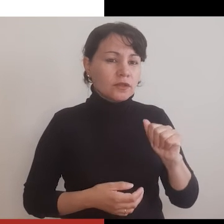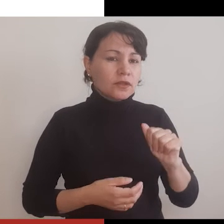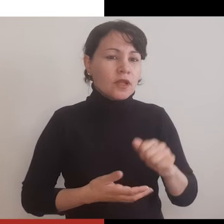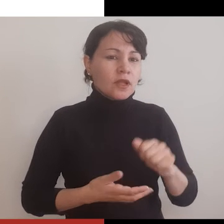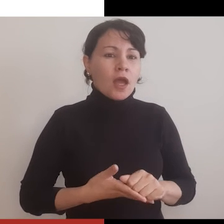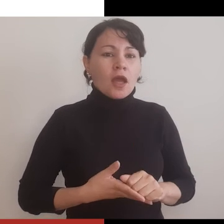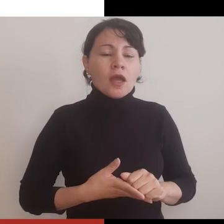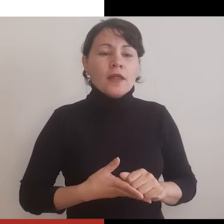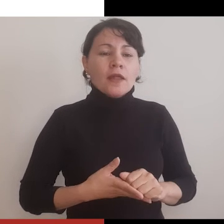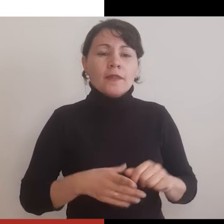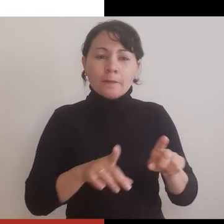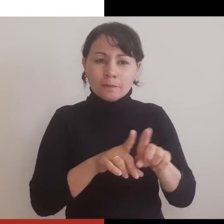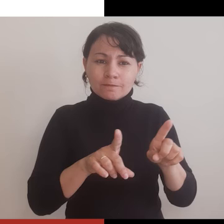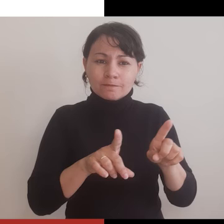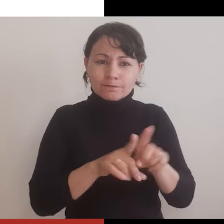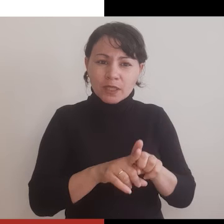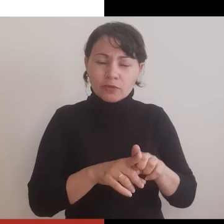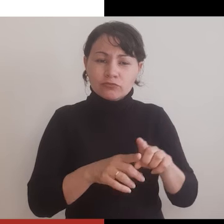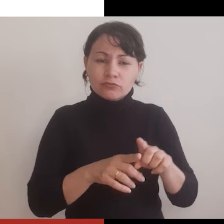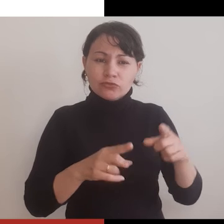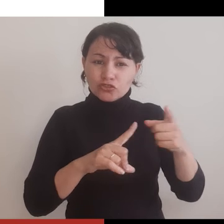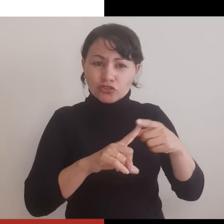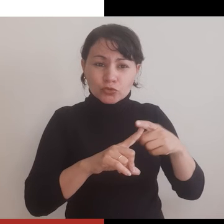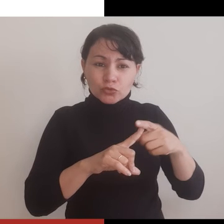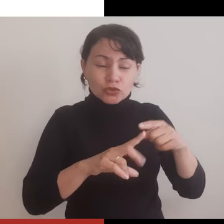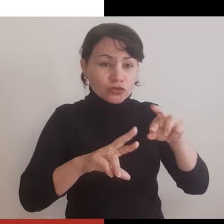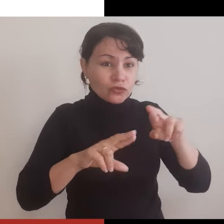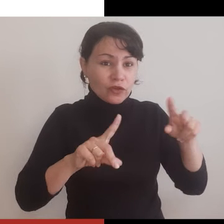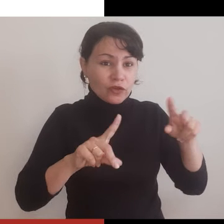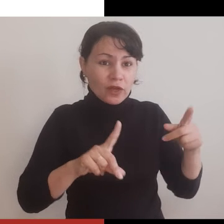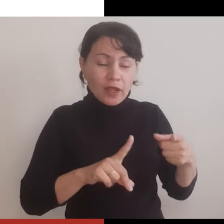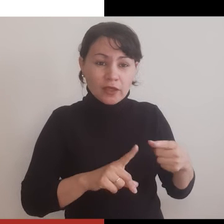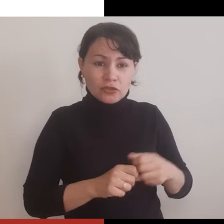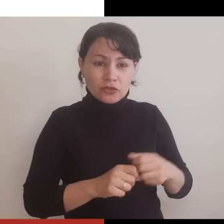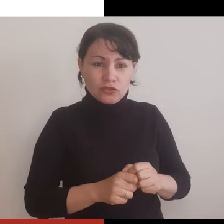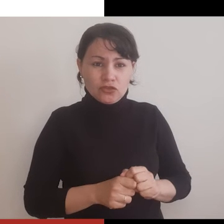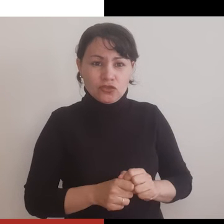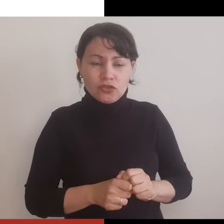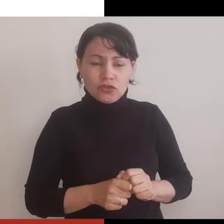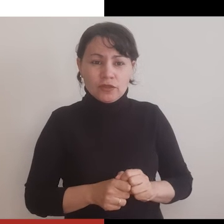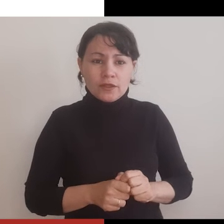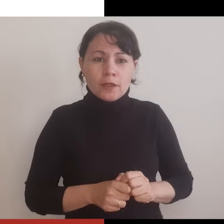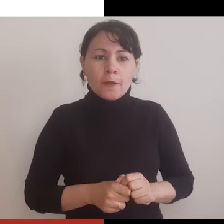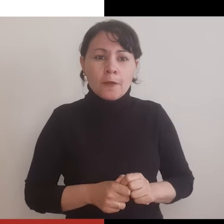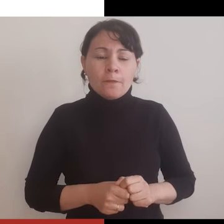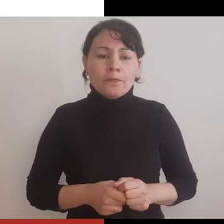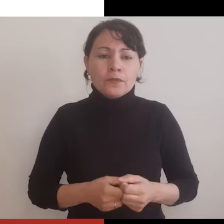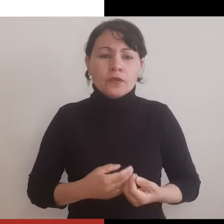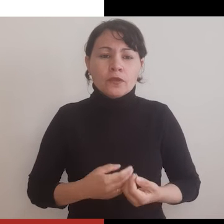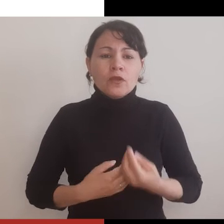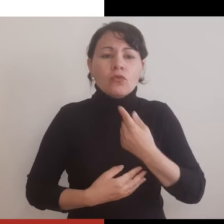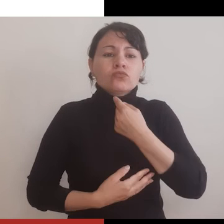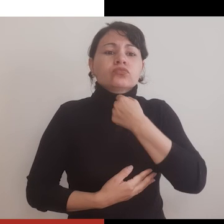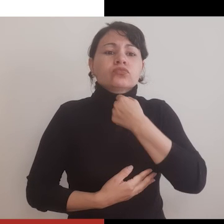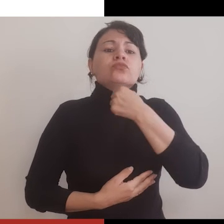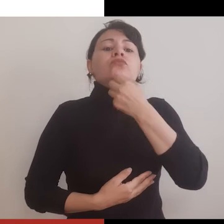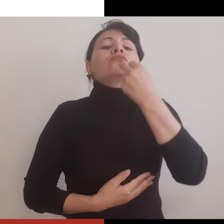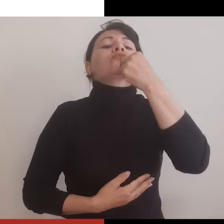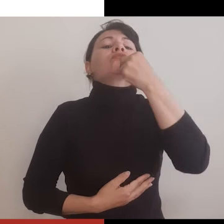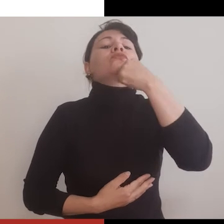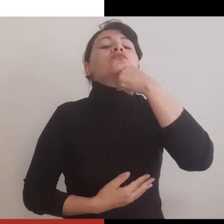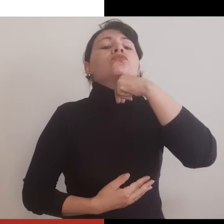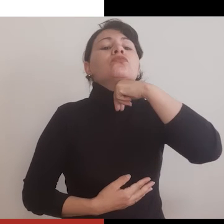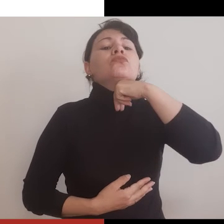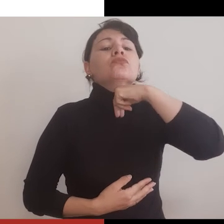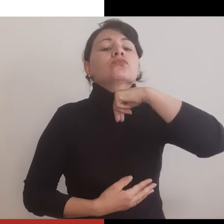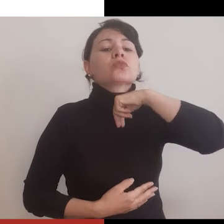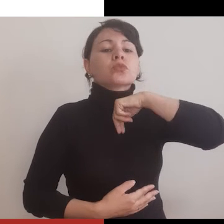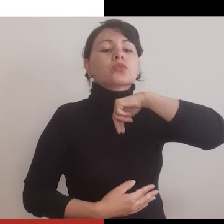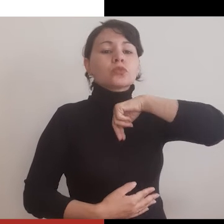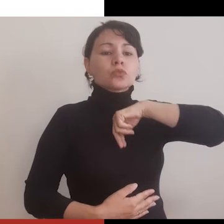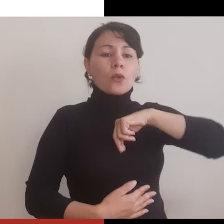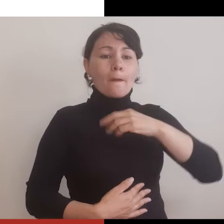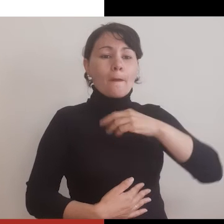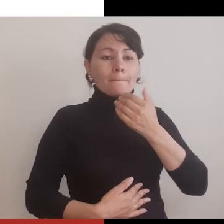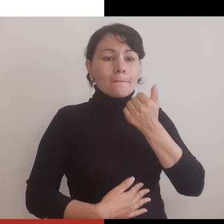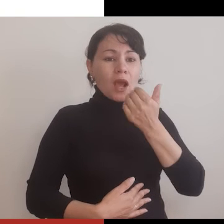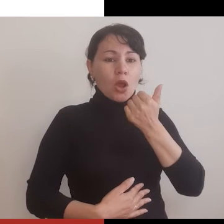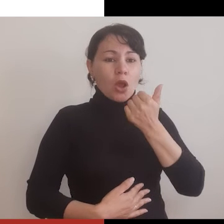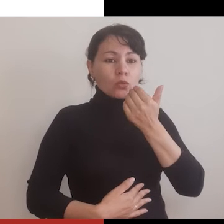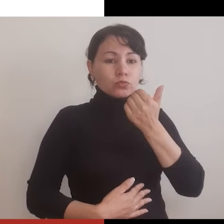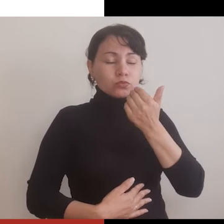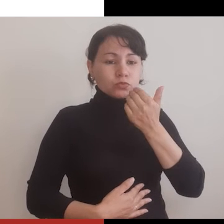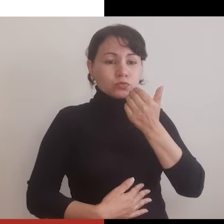de tungstênio, e ela é inserida até o intestino do paciente, utilizada para